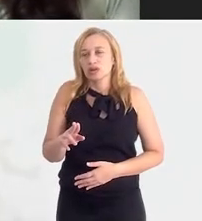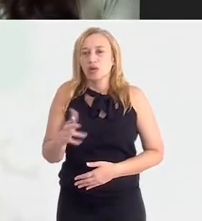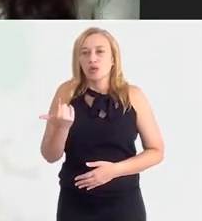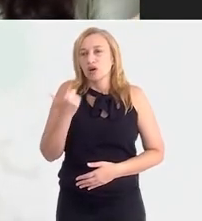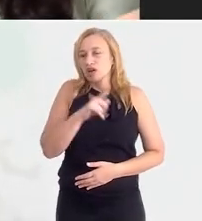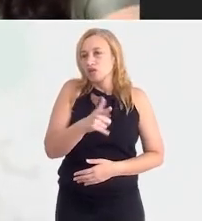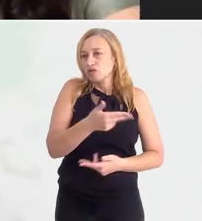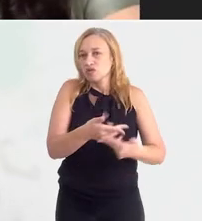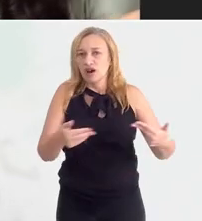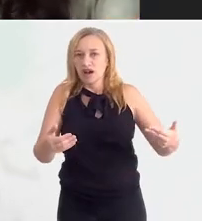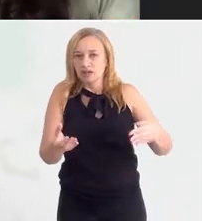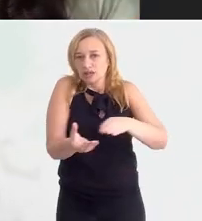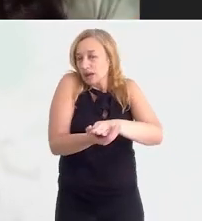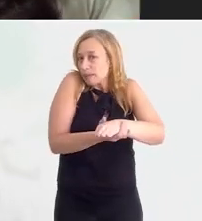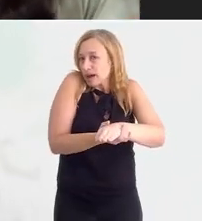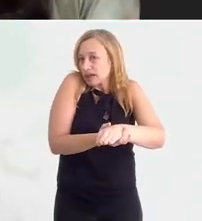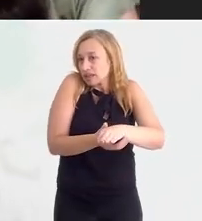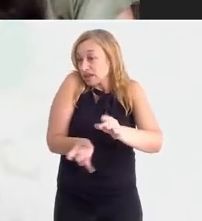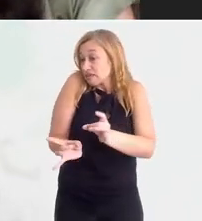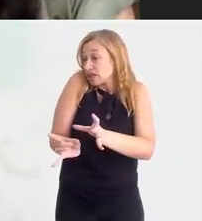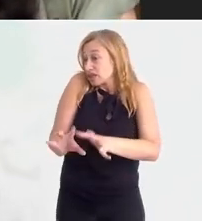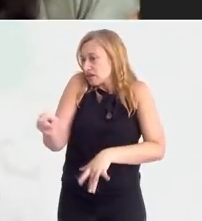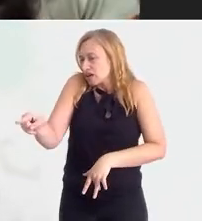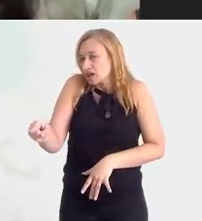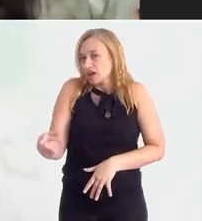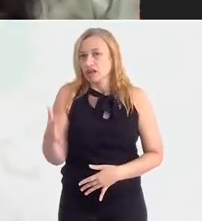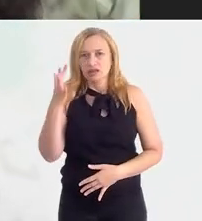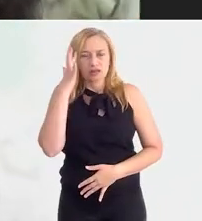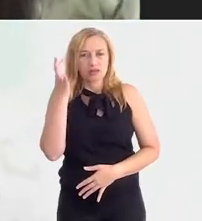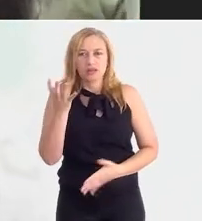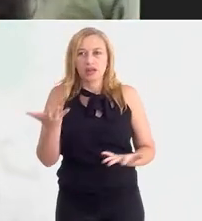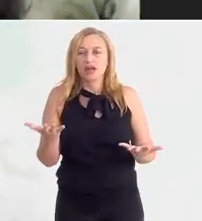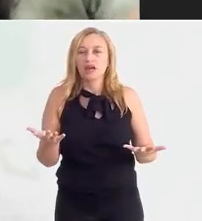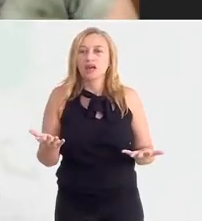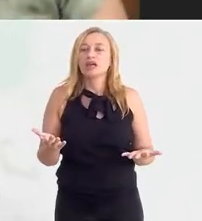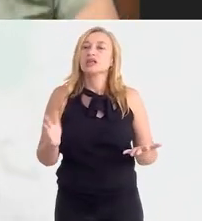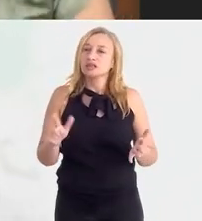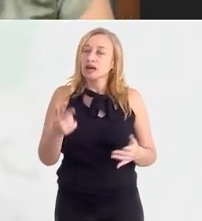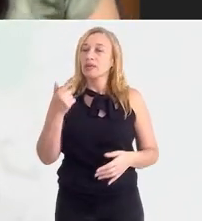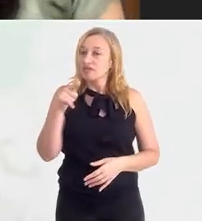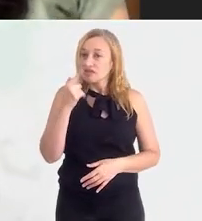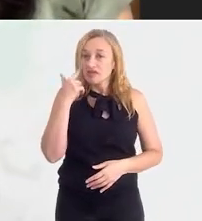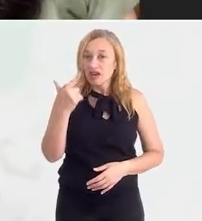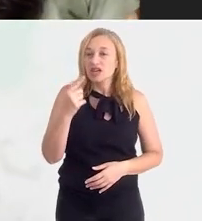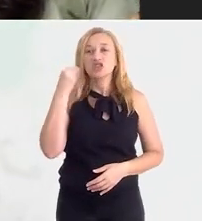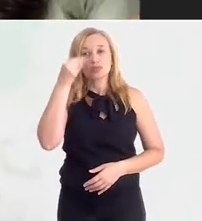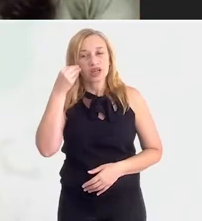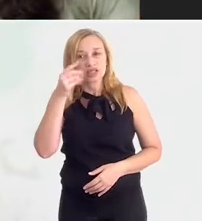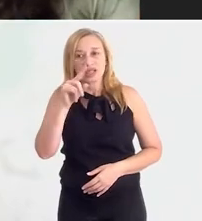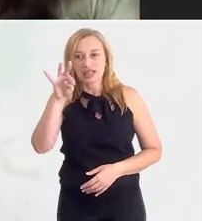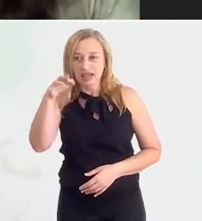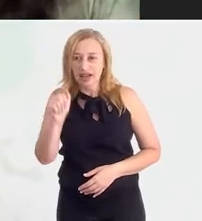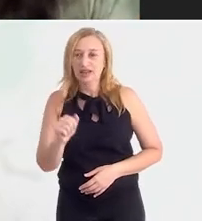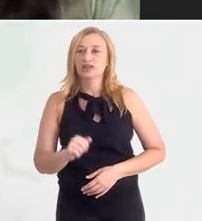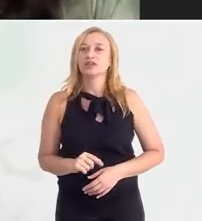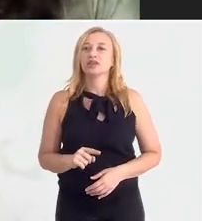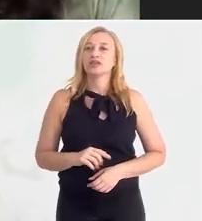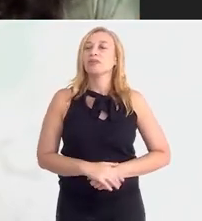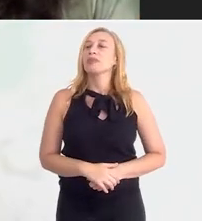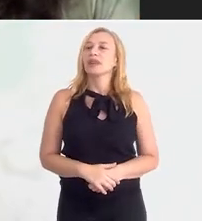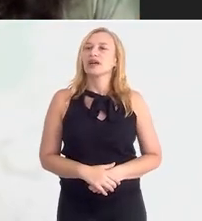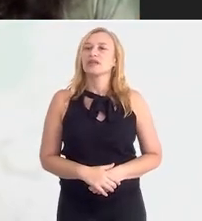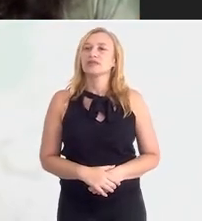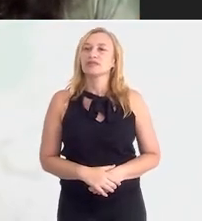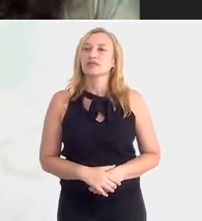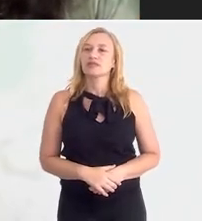de sapato e está vendendo aqueles, né? Então, eu Pode acho que ser. dá para recuperar a experiência literária. Bom, Grande Sertão Veredas, como começa?